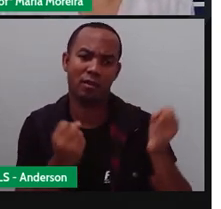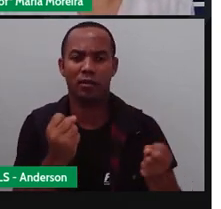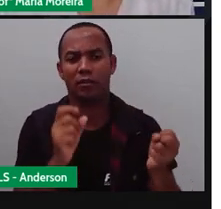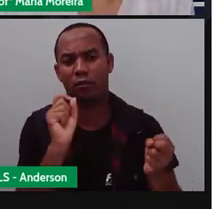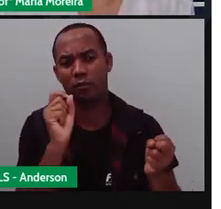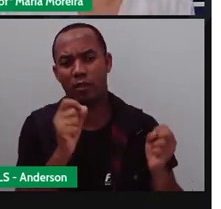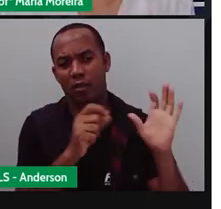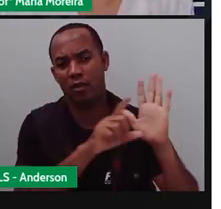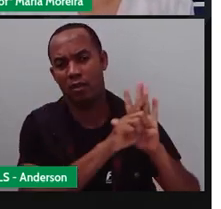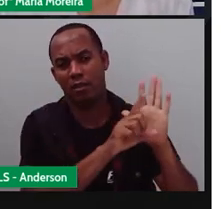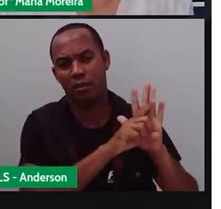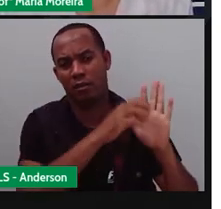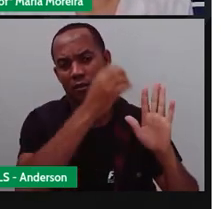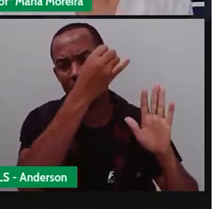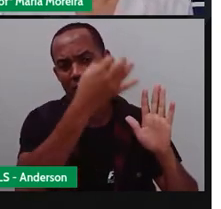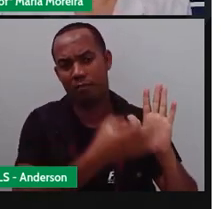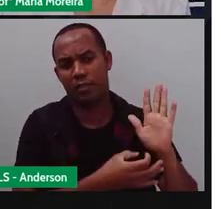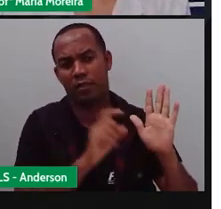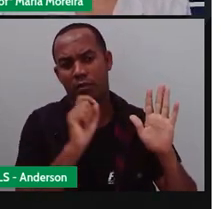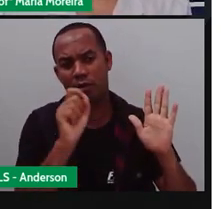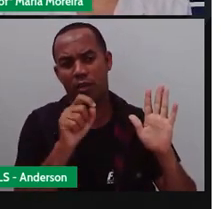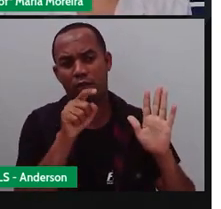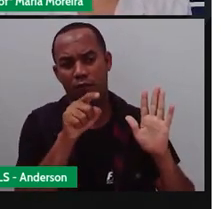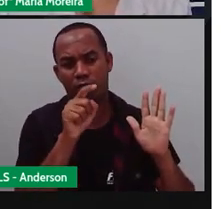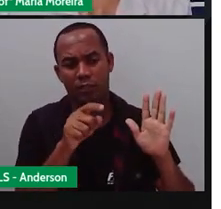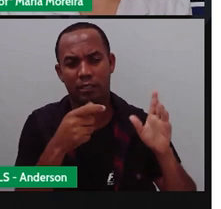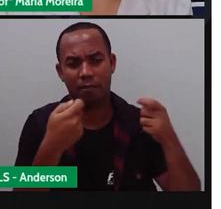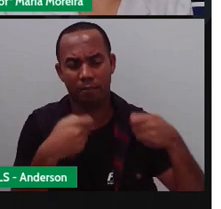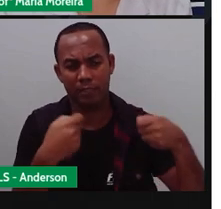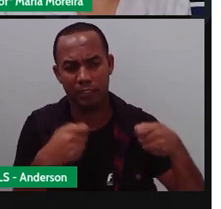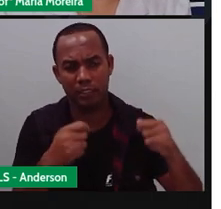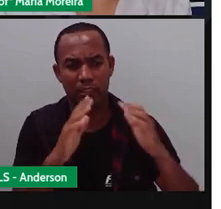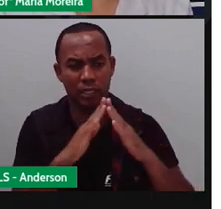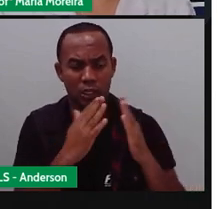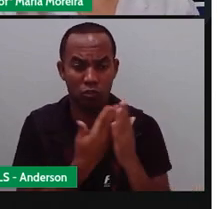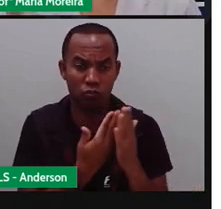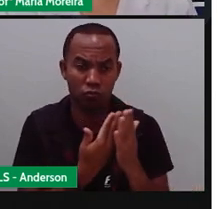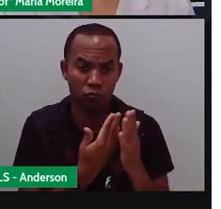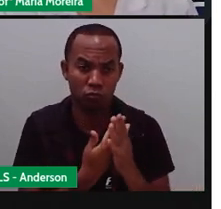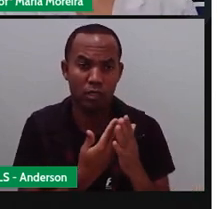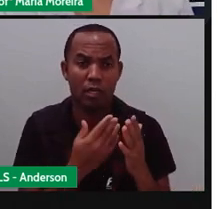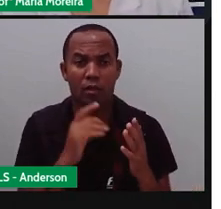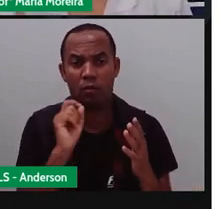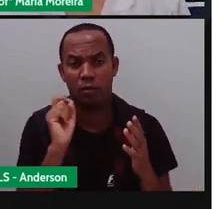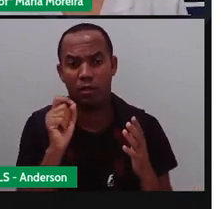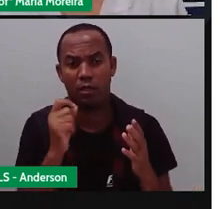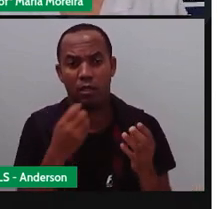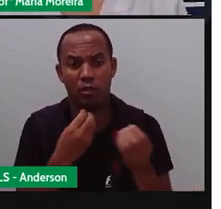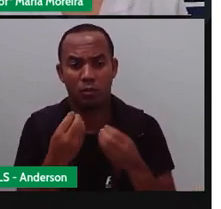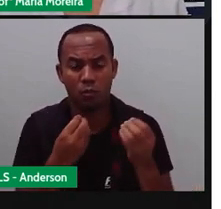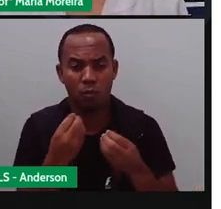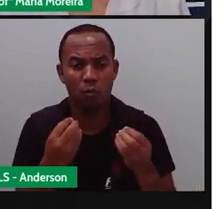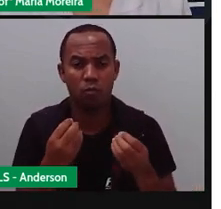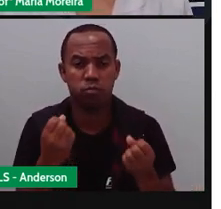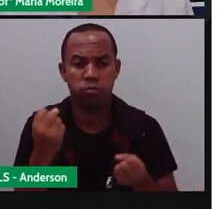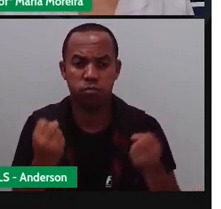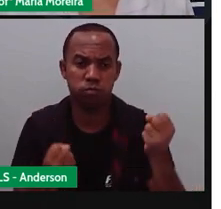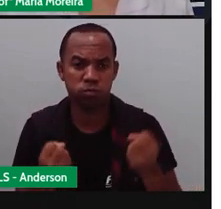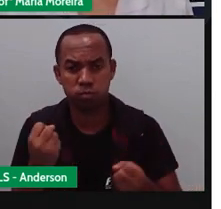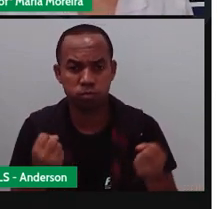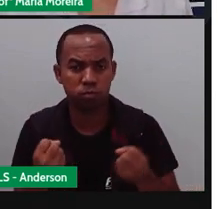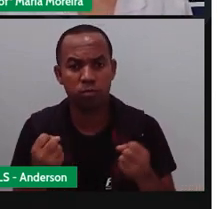diz o seguinte que você precisa não é estudar determinado período para conduzir